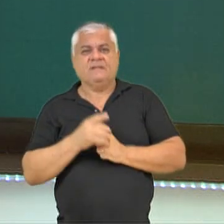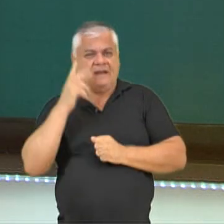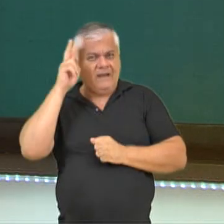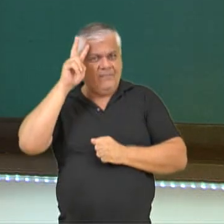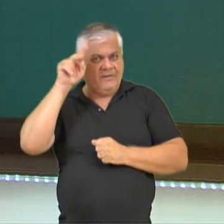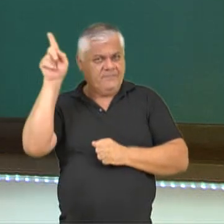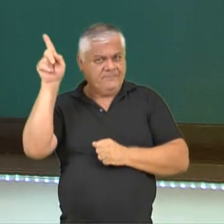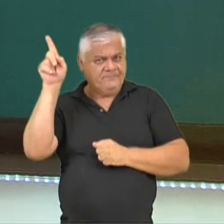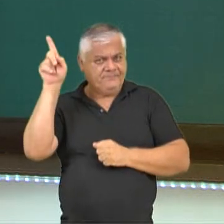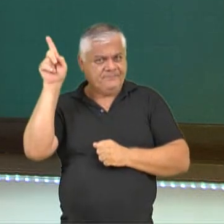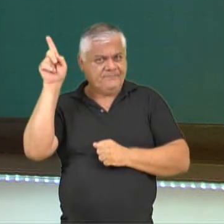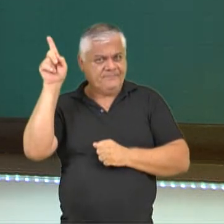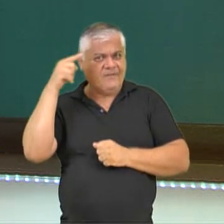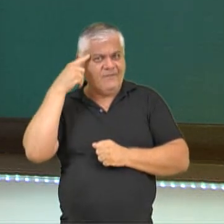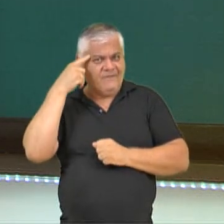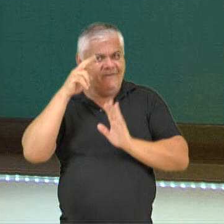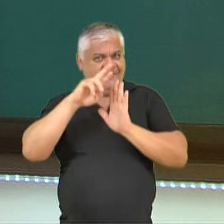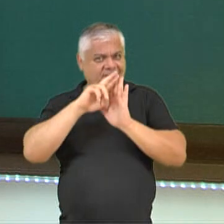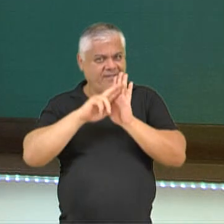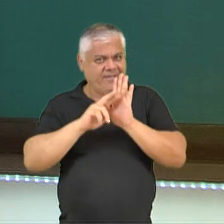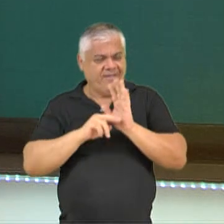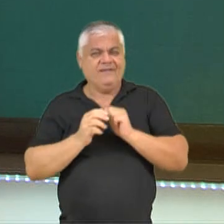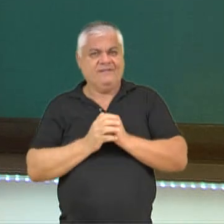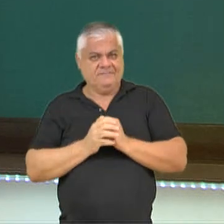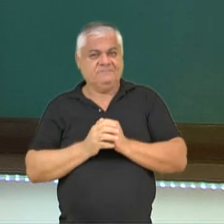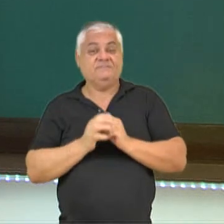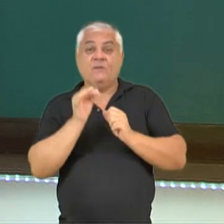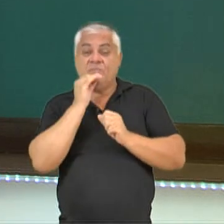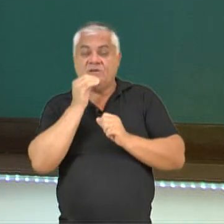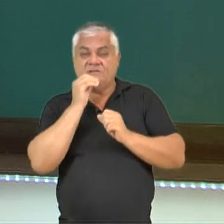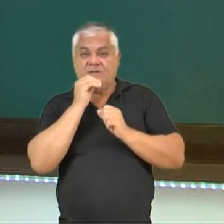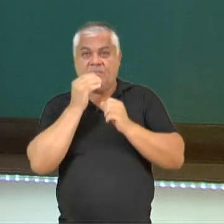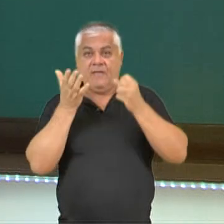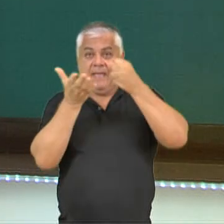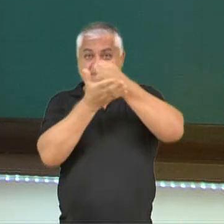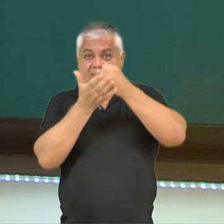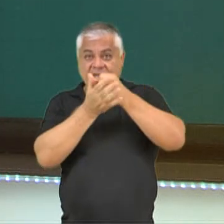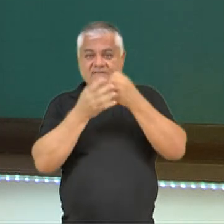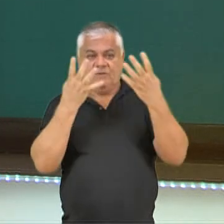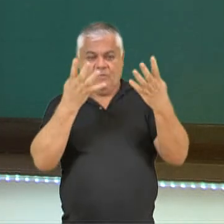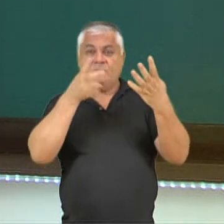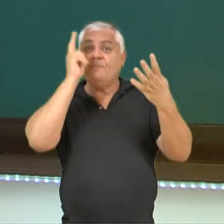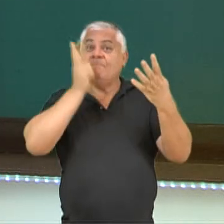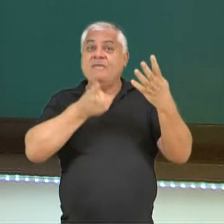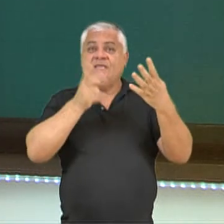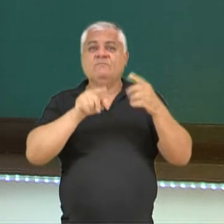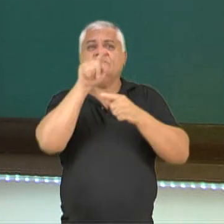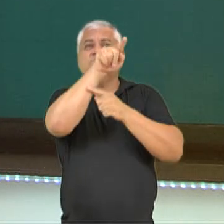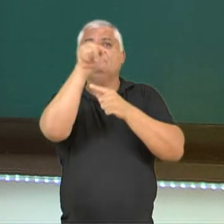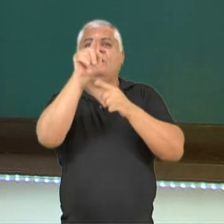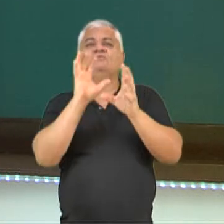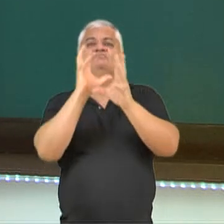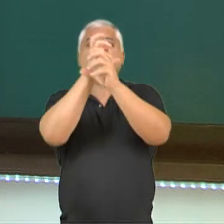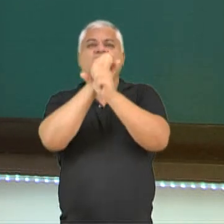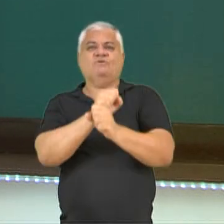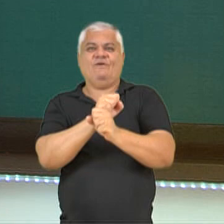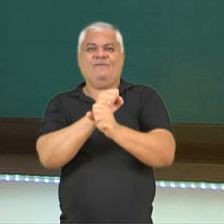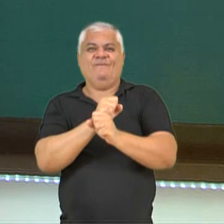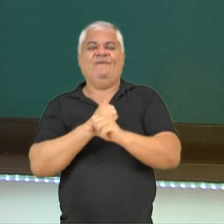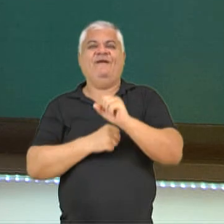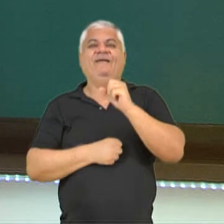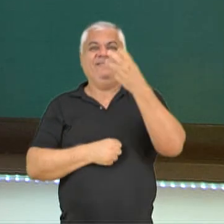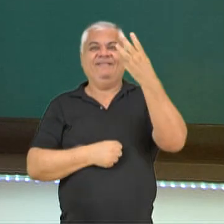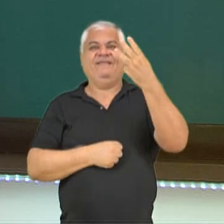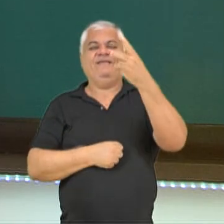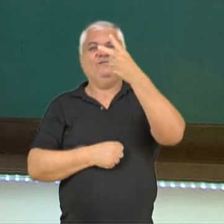Lembra disso? Olha a regrinha lá, ó. Propriedade. Eu mantenho a base e somos expoentes, tá bom? 3 mais 2 fica